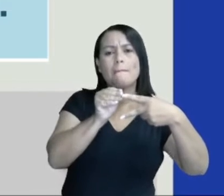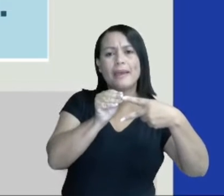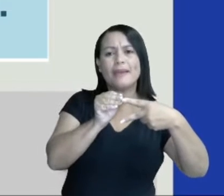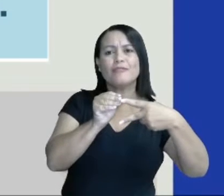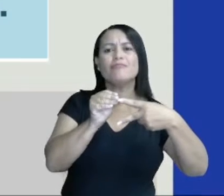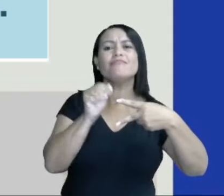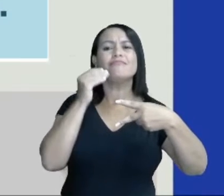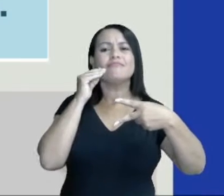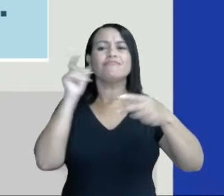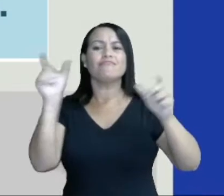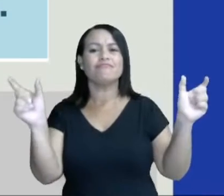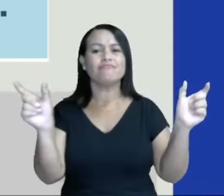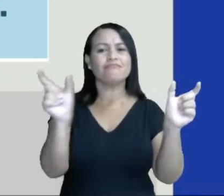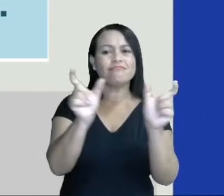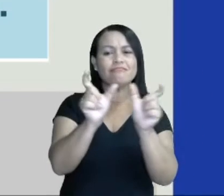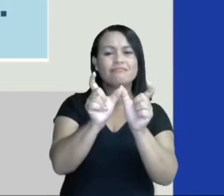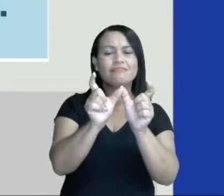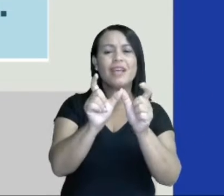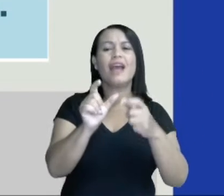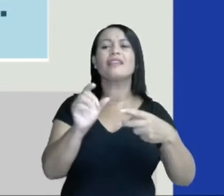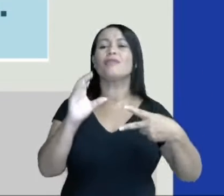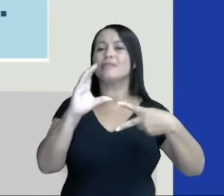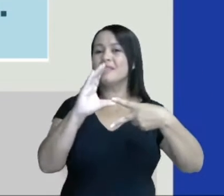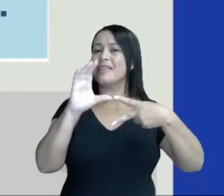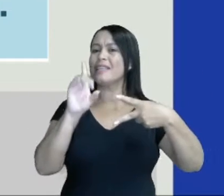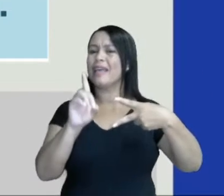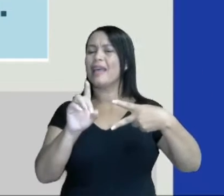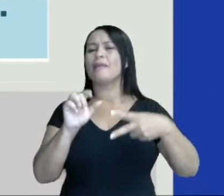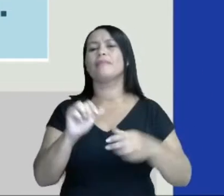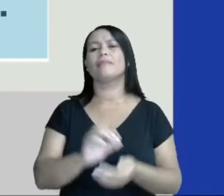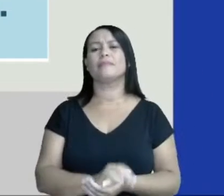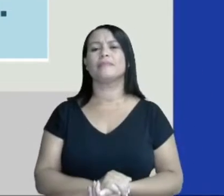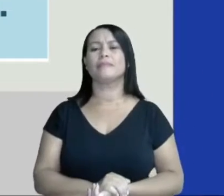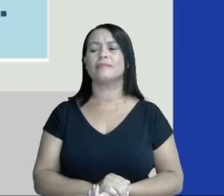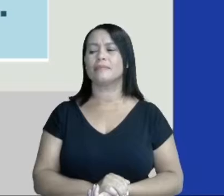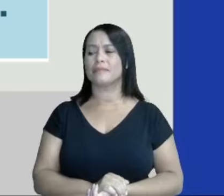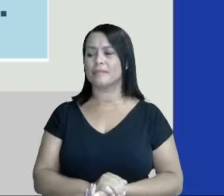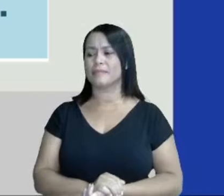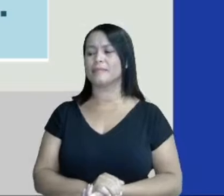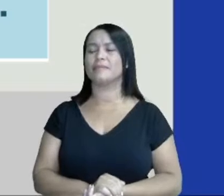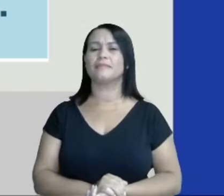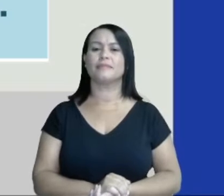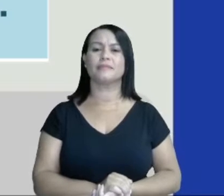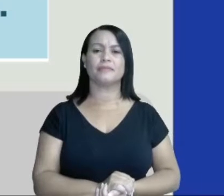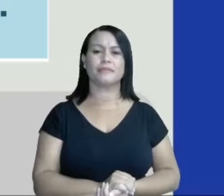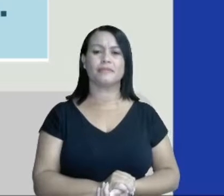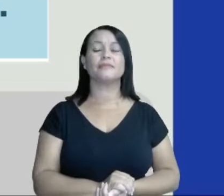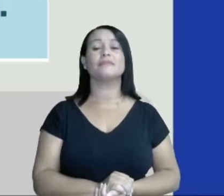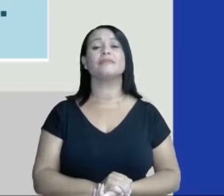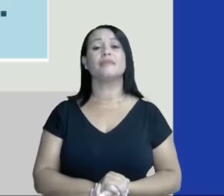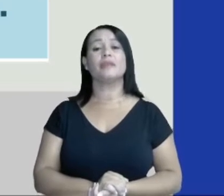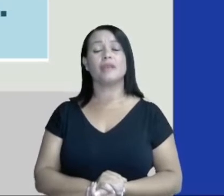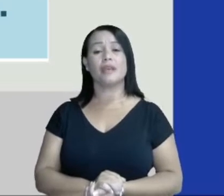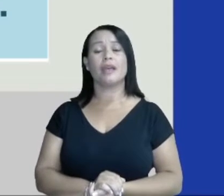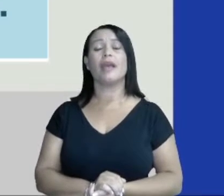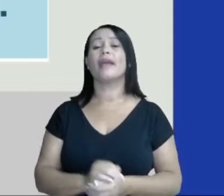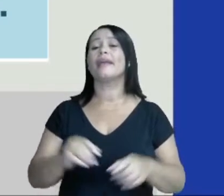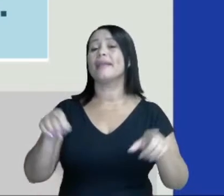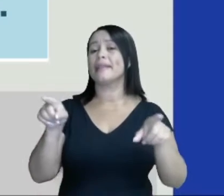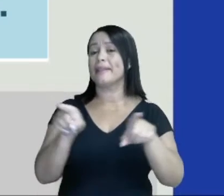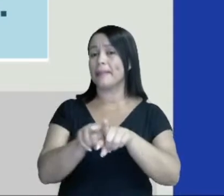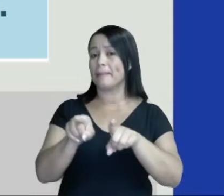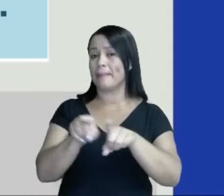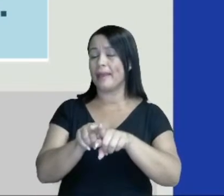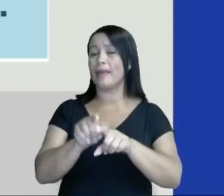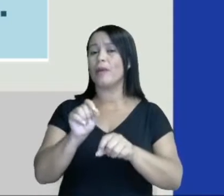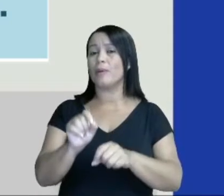a ele de forma direta. E las voy a ver mañana, certo? Que